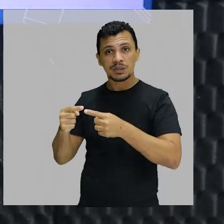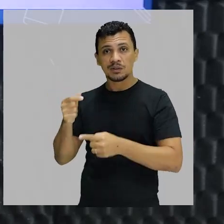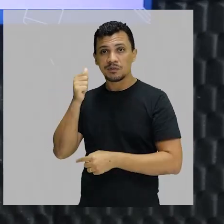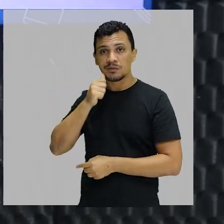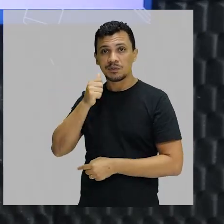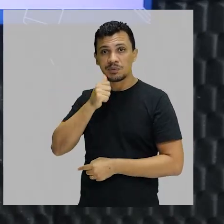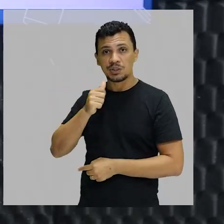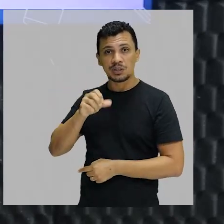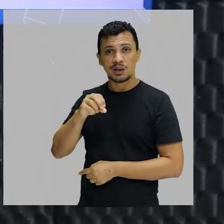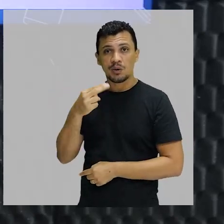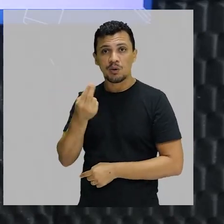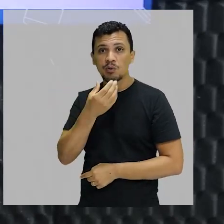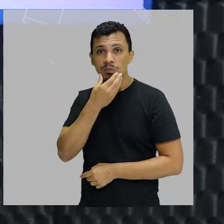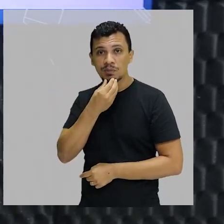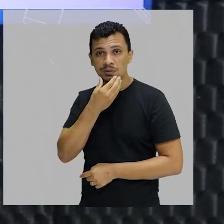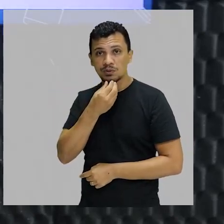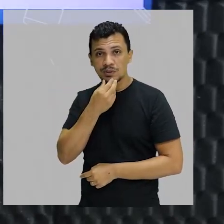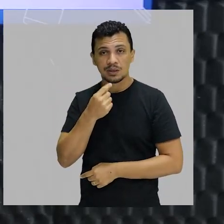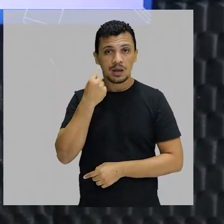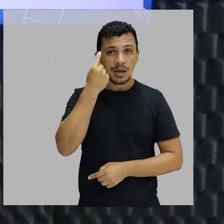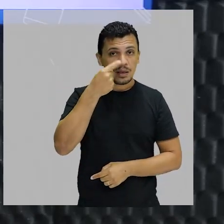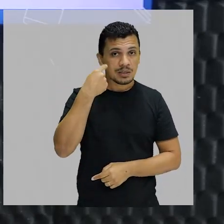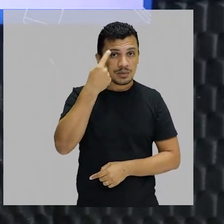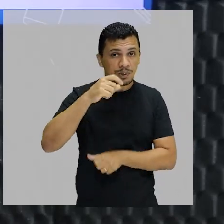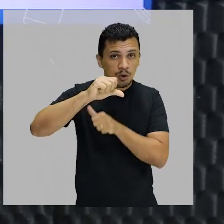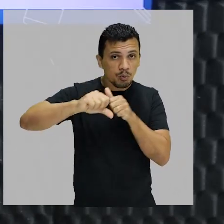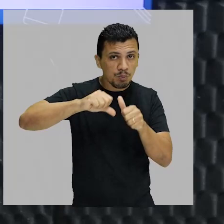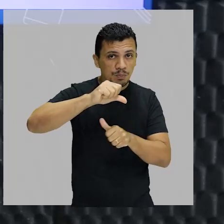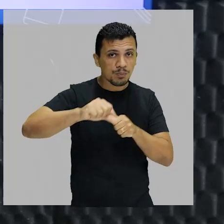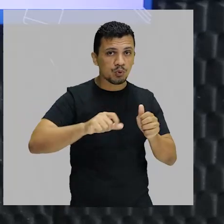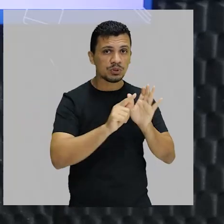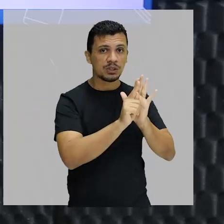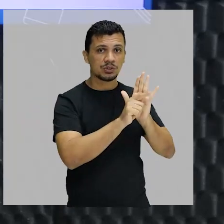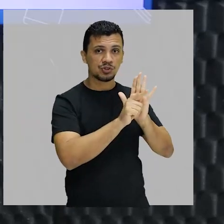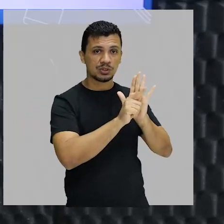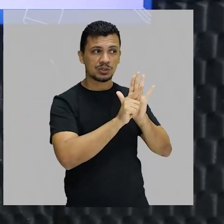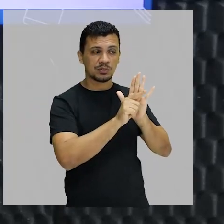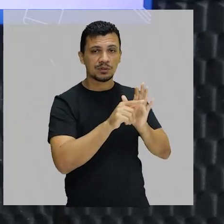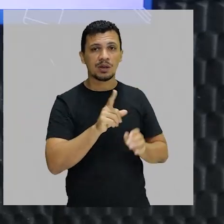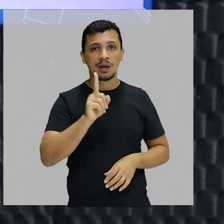ou masculinas, em espanhol mudam de gênero. São os